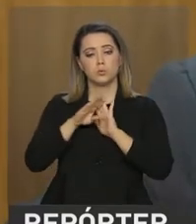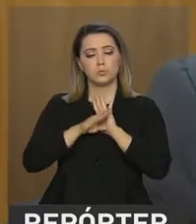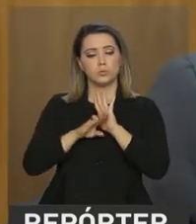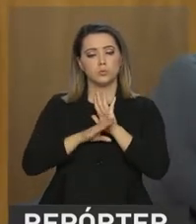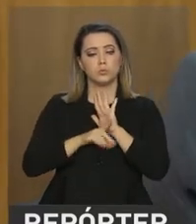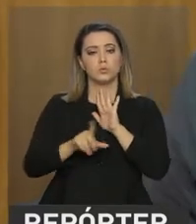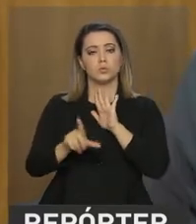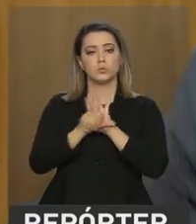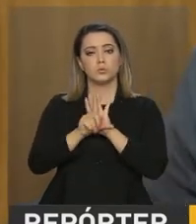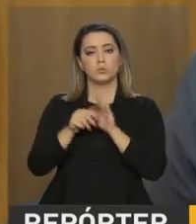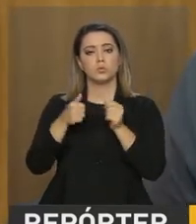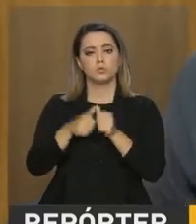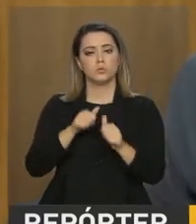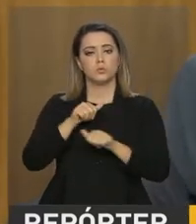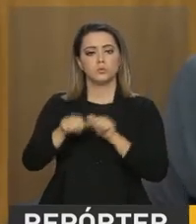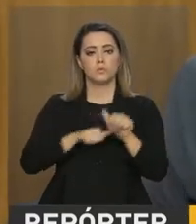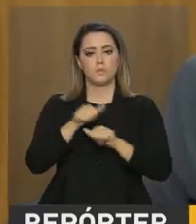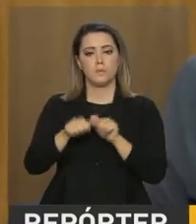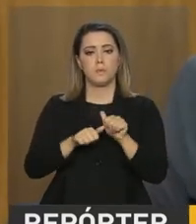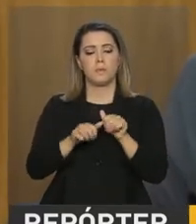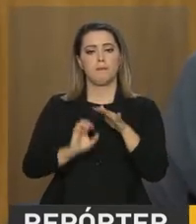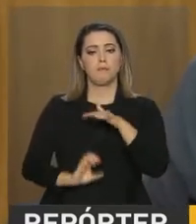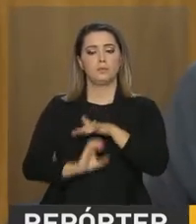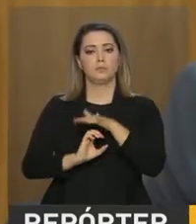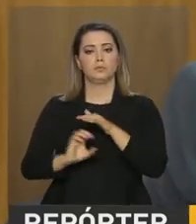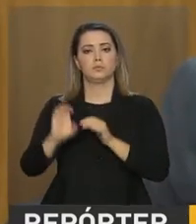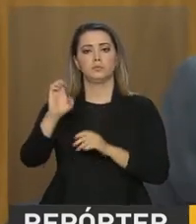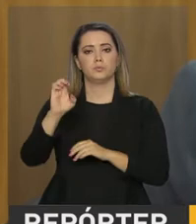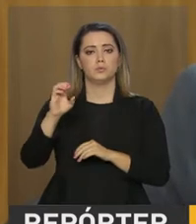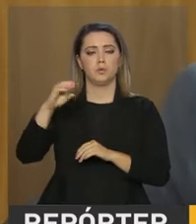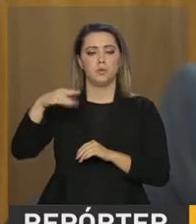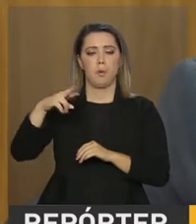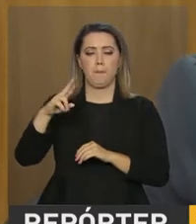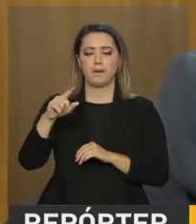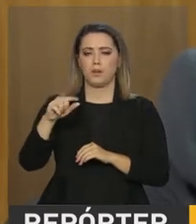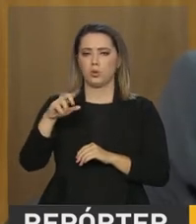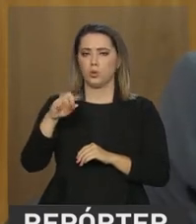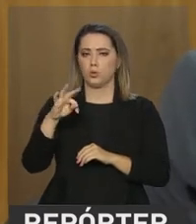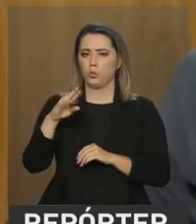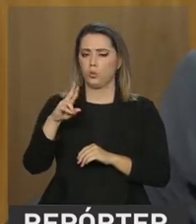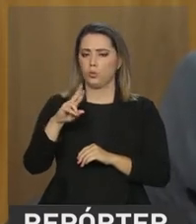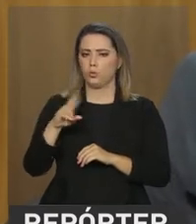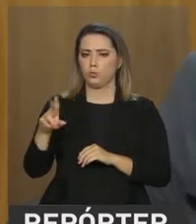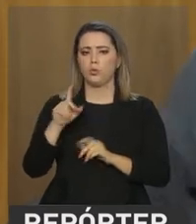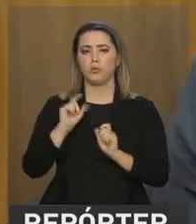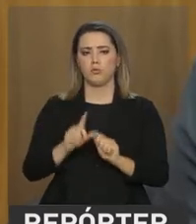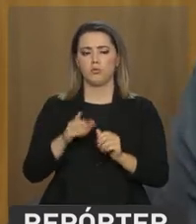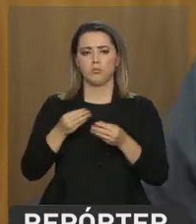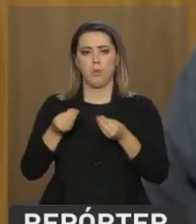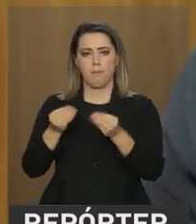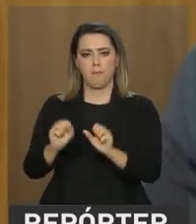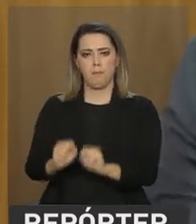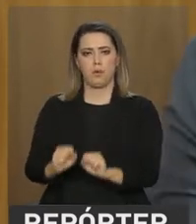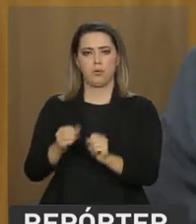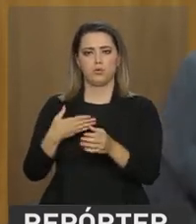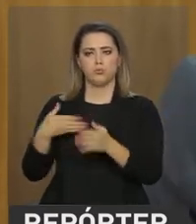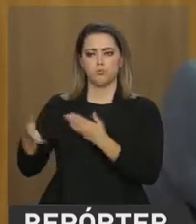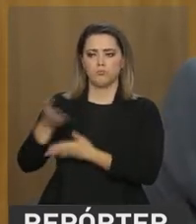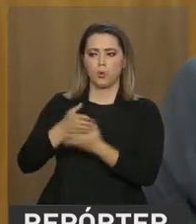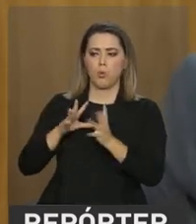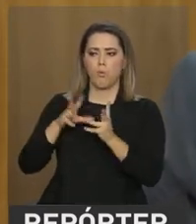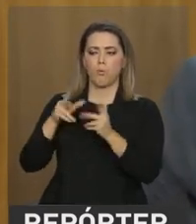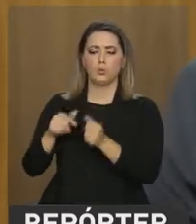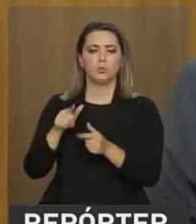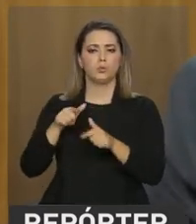ser votado e que transforma a embratur no uma agência moderna com capacidade de competir com os países da região com o mundo